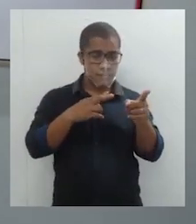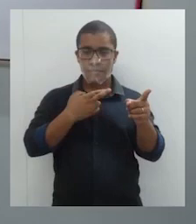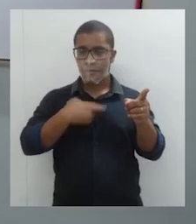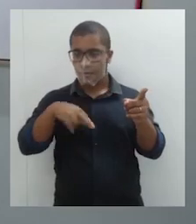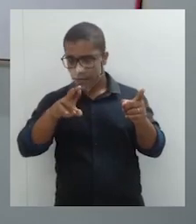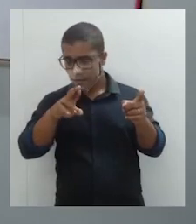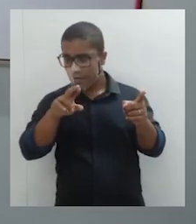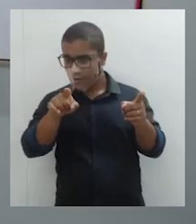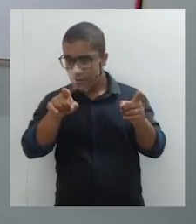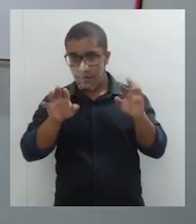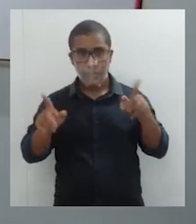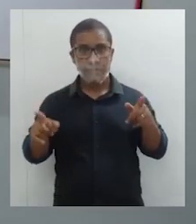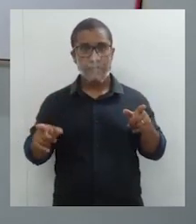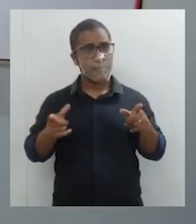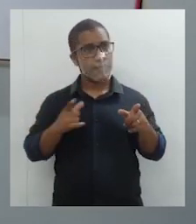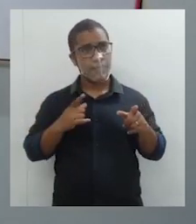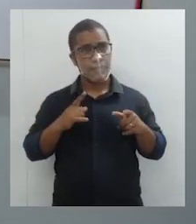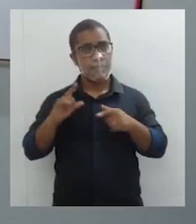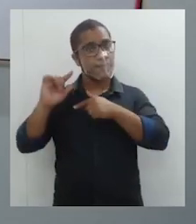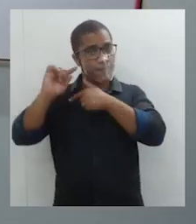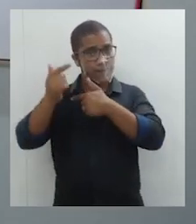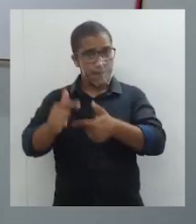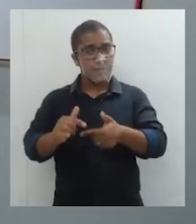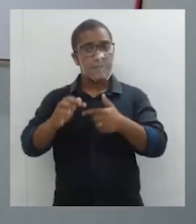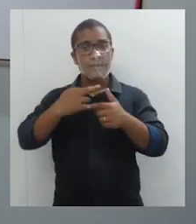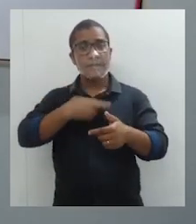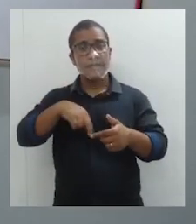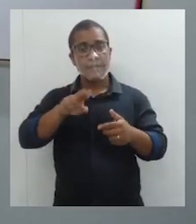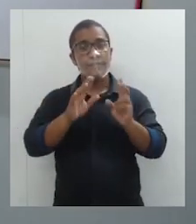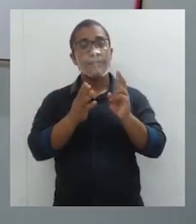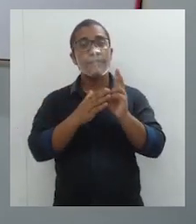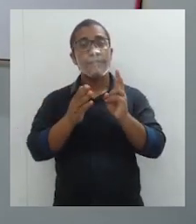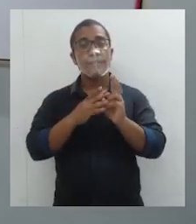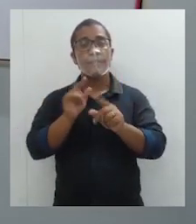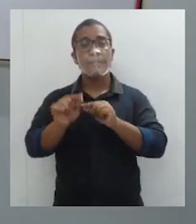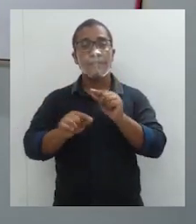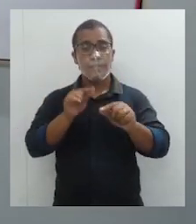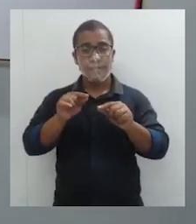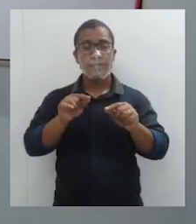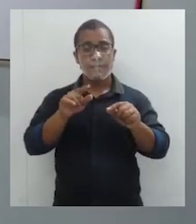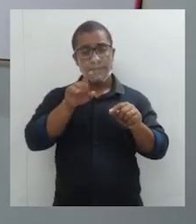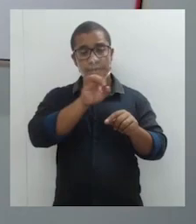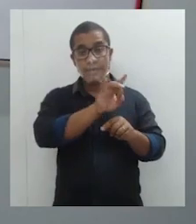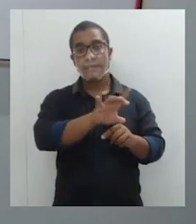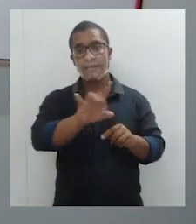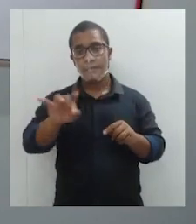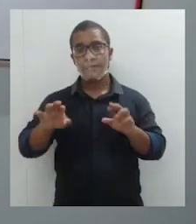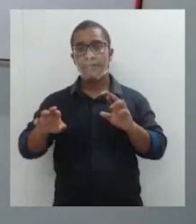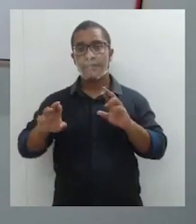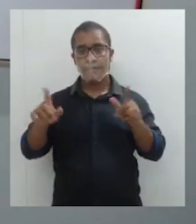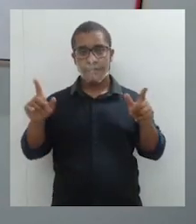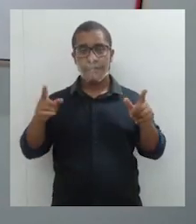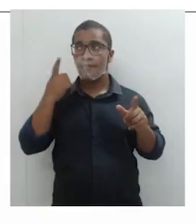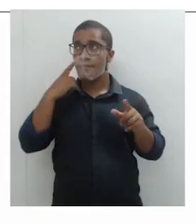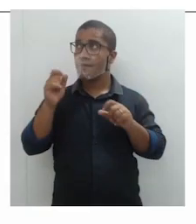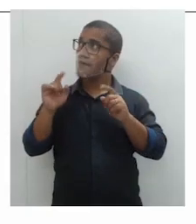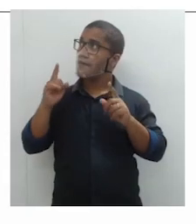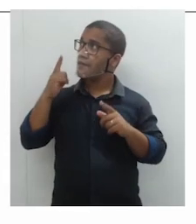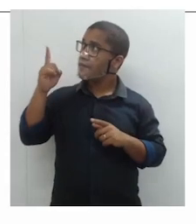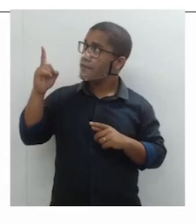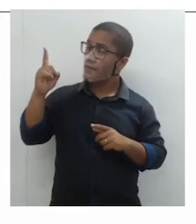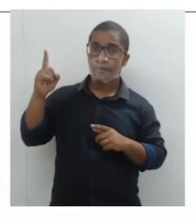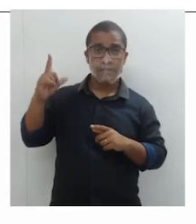si beijamos a traduções religiosas indígenas são diferentes entre si na tela Podemos ver isso